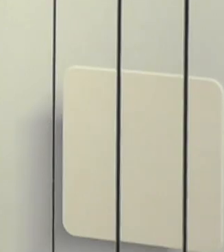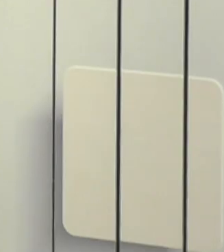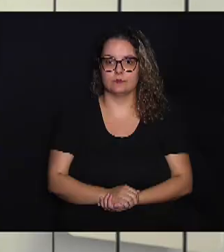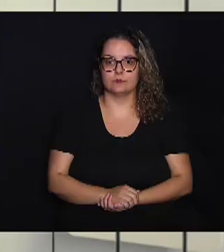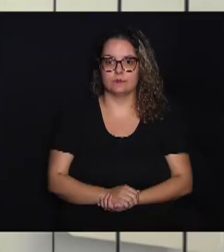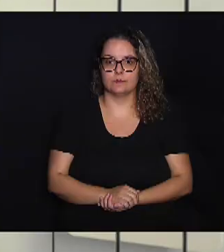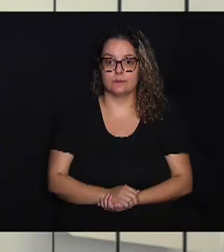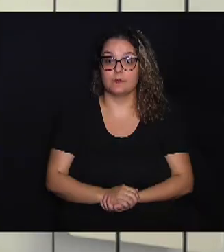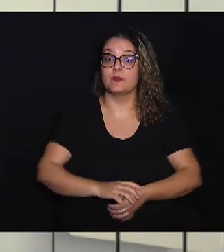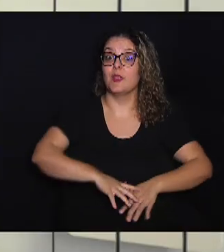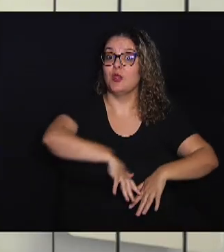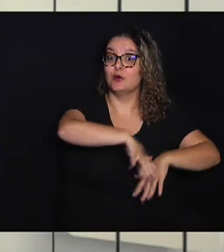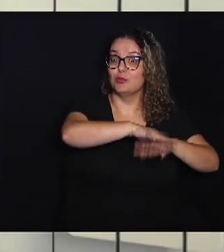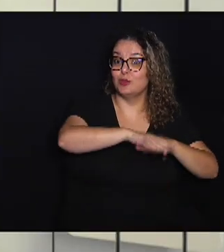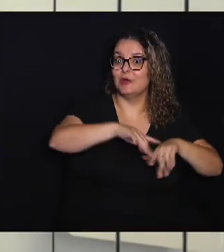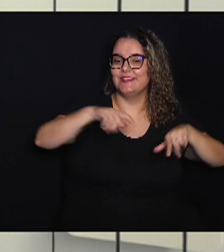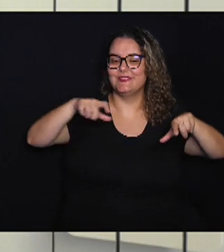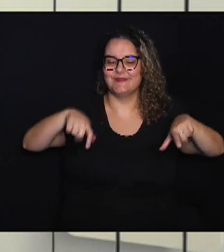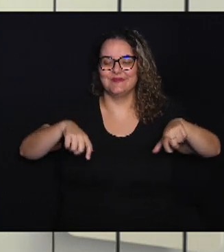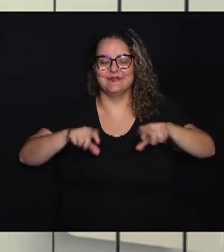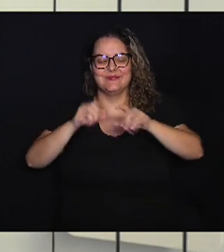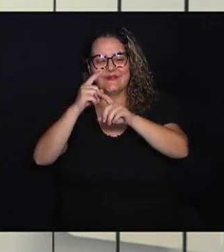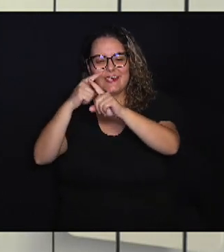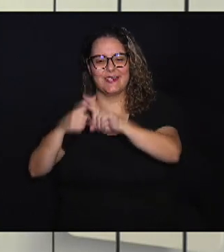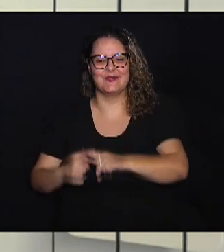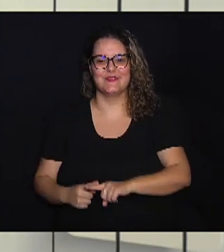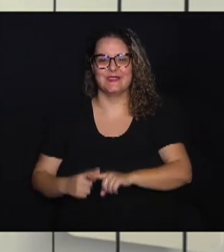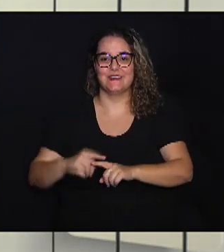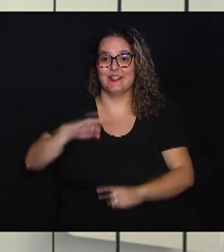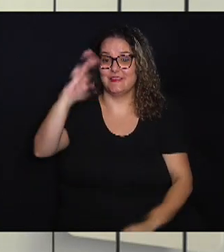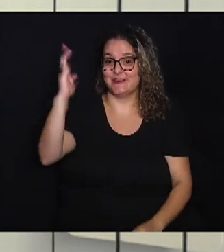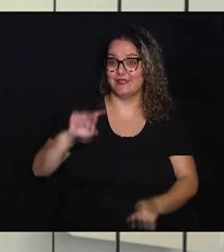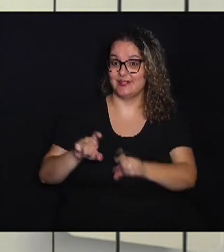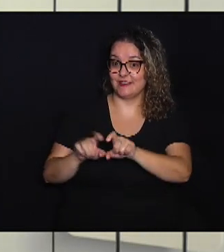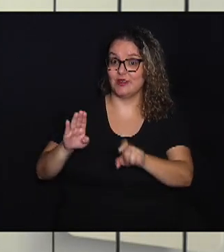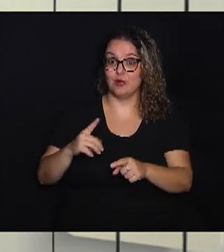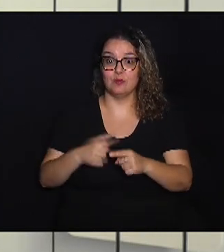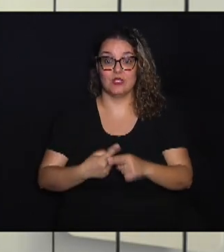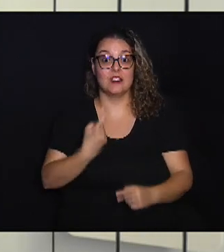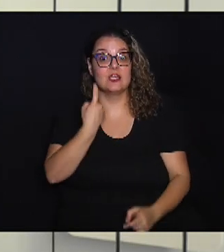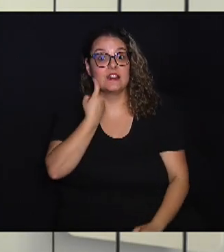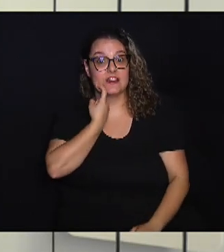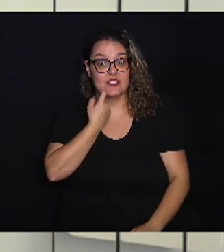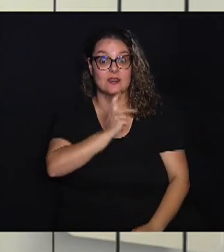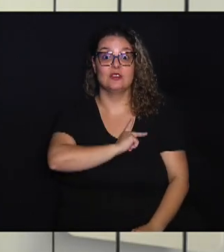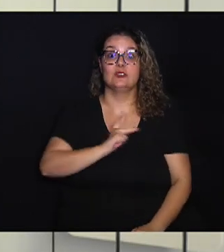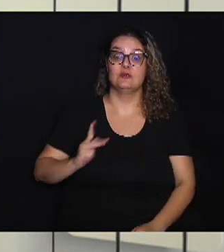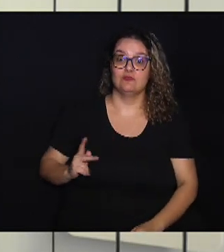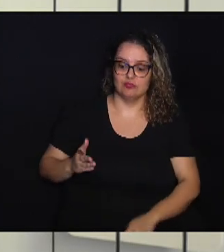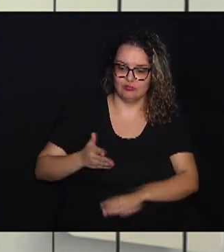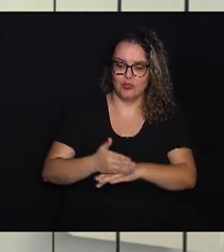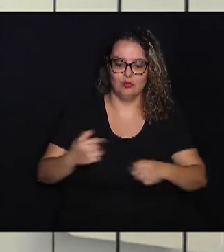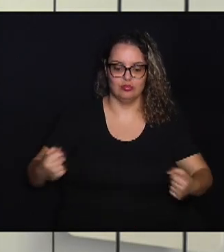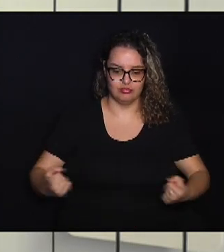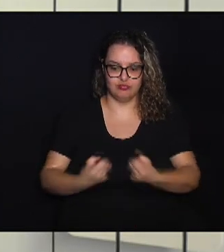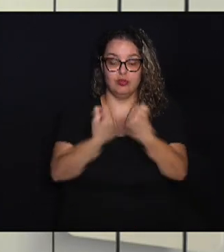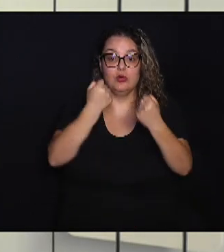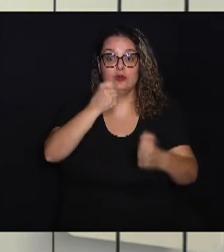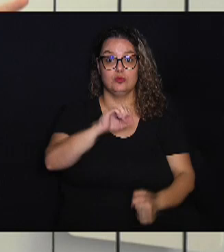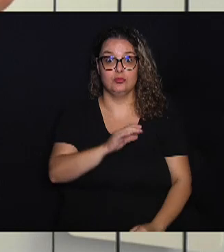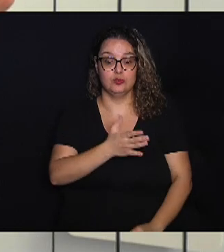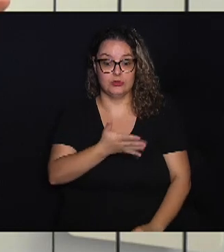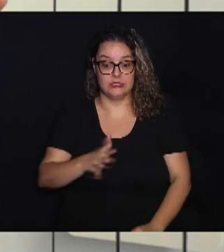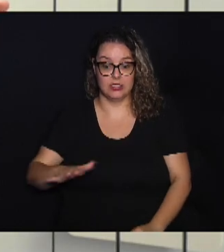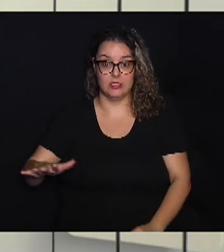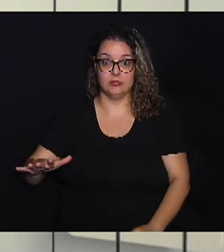Vamos balançar as redes do Campeonato Brasileiro da Série B, porque na sexta-feira a Ponte Preta enfrentou o Santos e